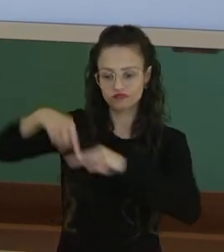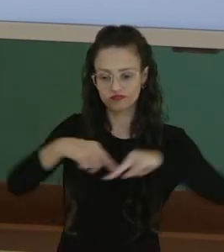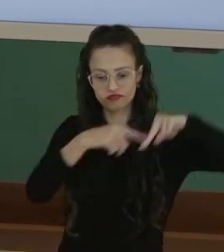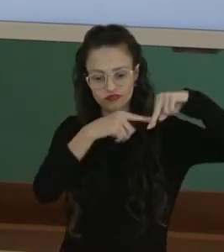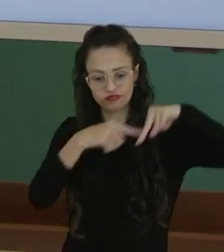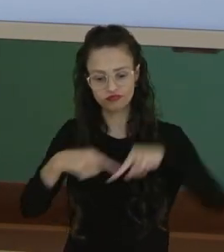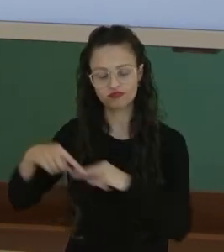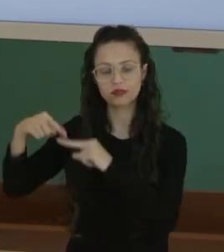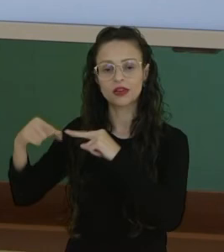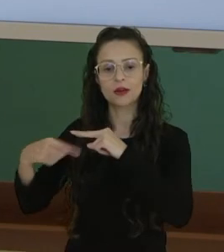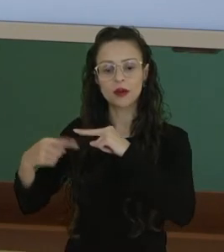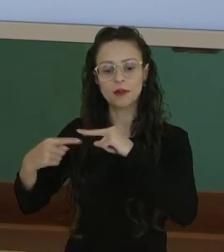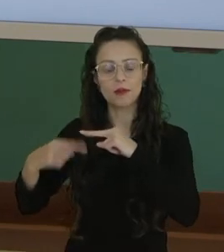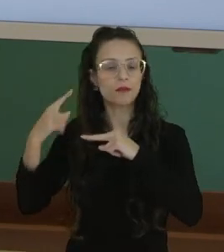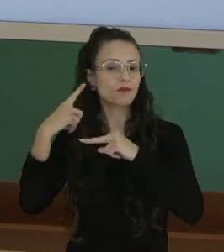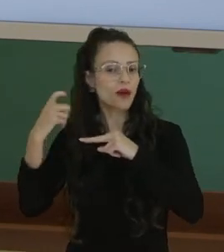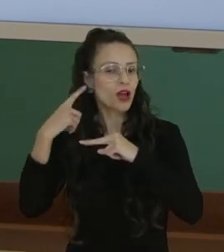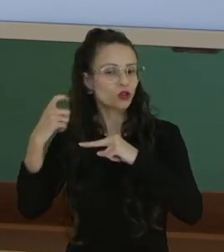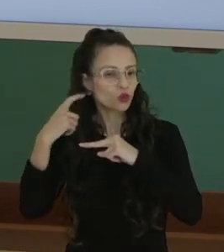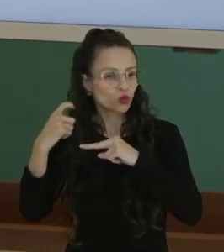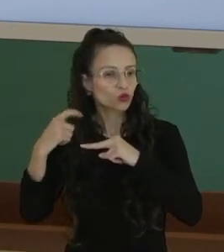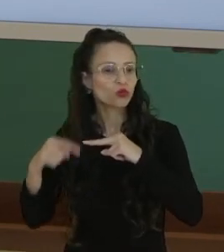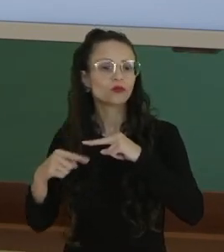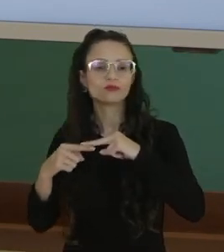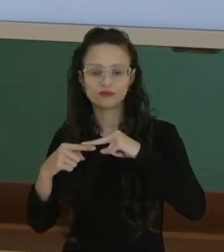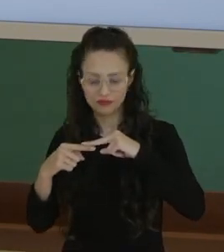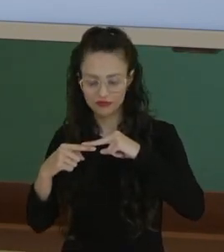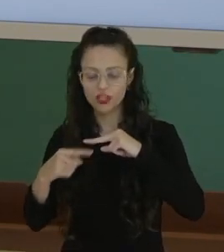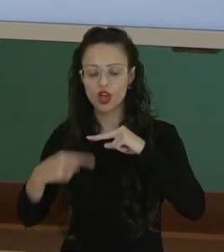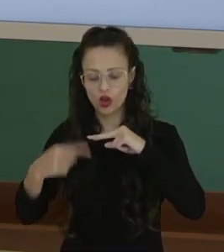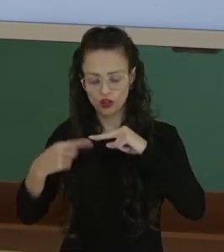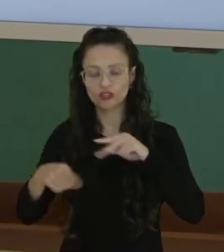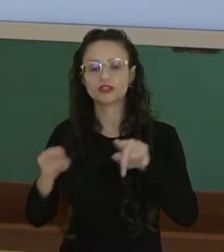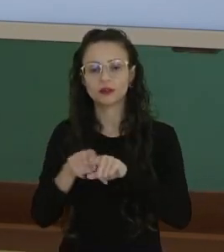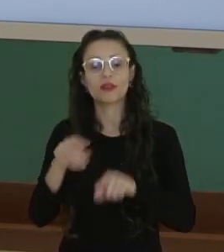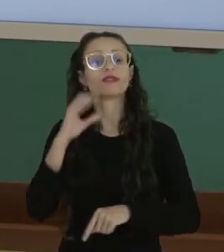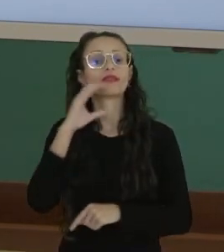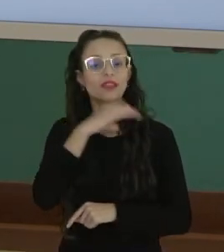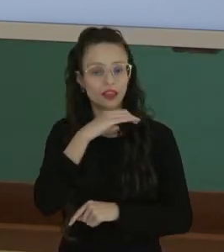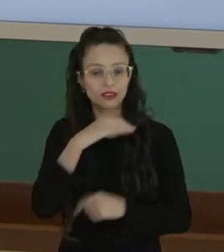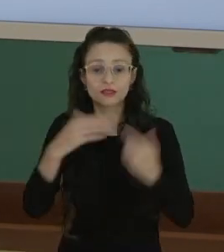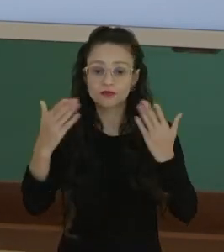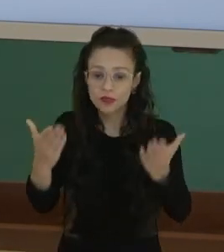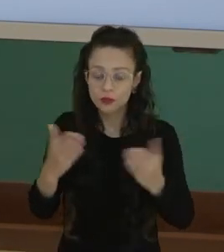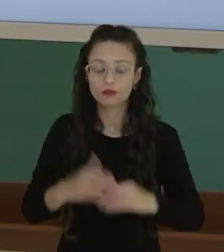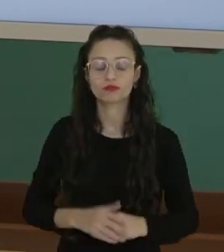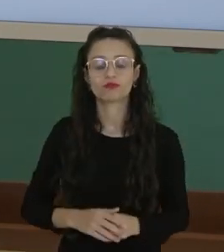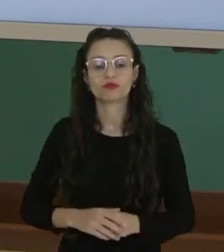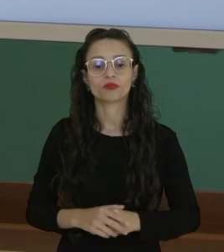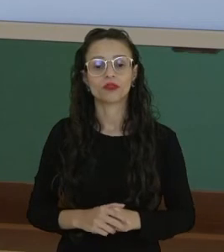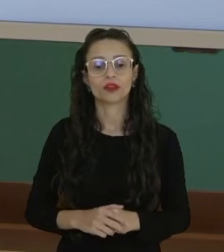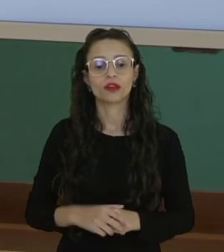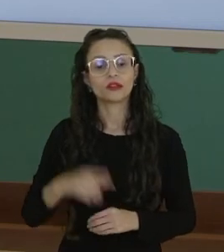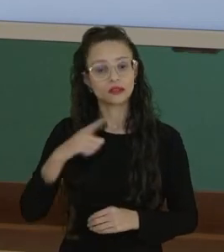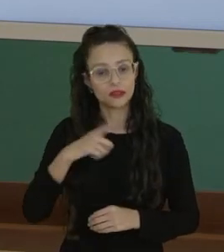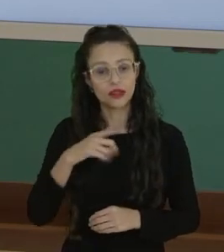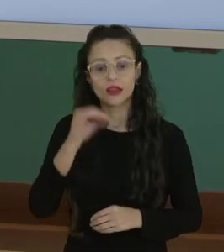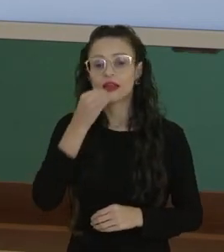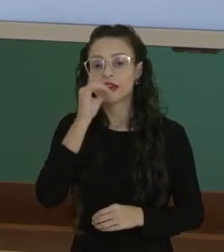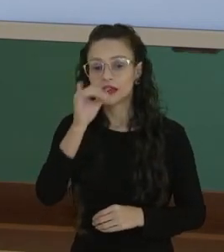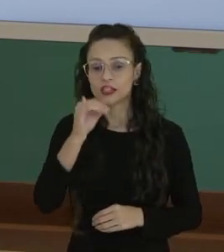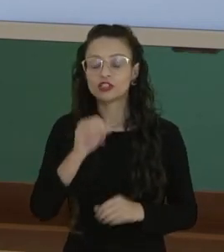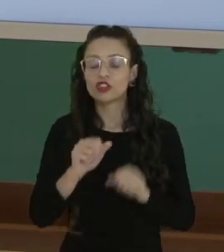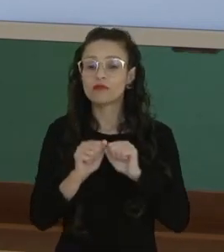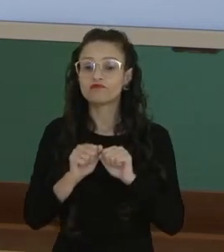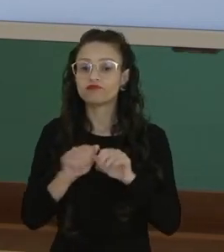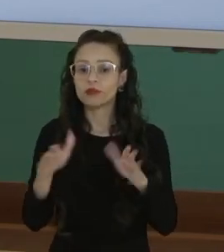que provavelmente, ao fim da exibição, as rodinhas também ficarão quentes. Ou seja, você está tendo um tipo de energia dissipada